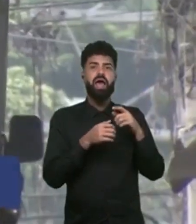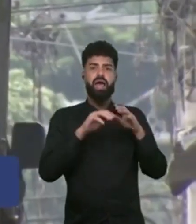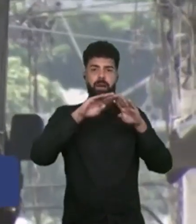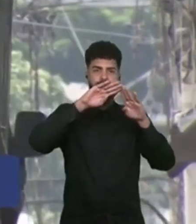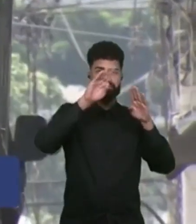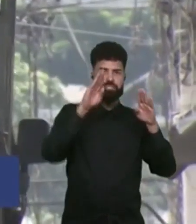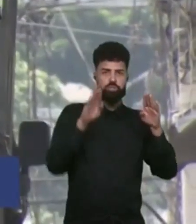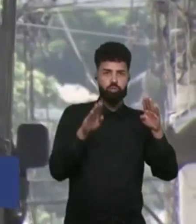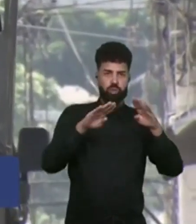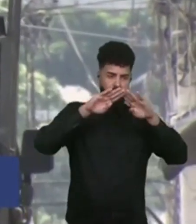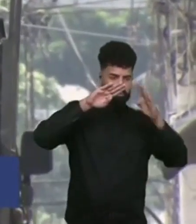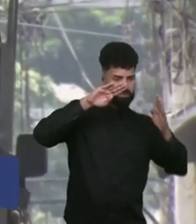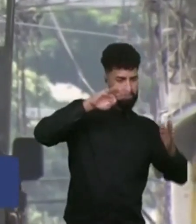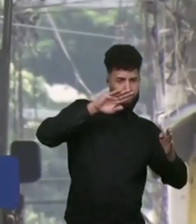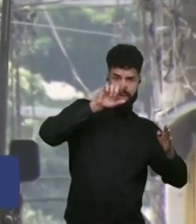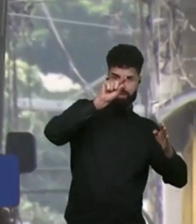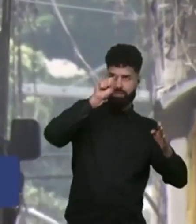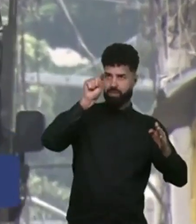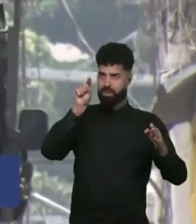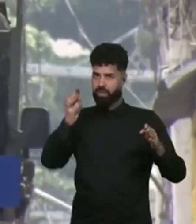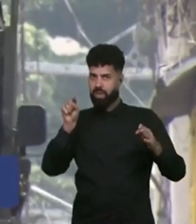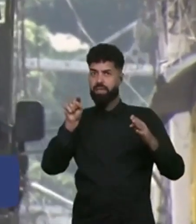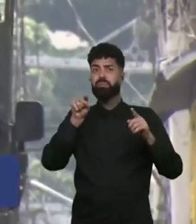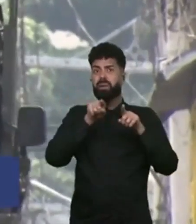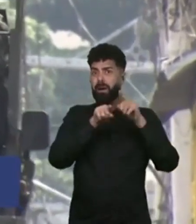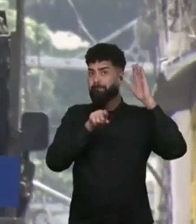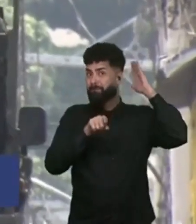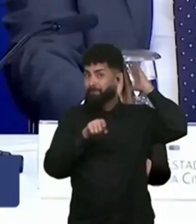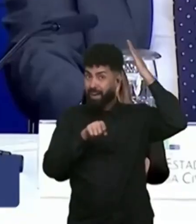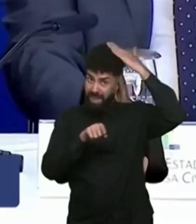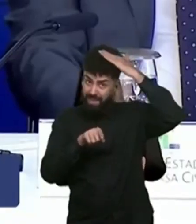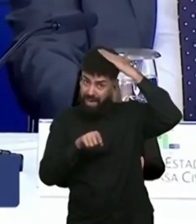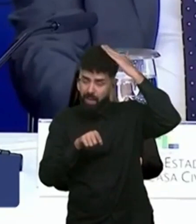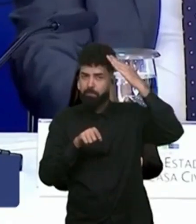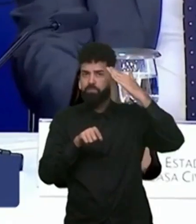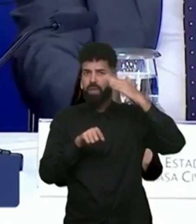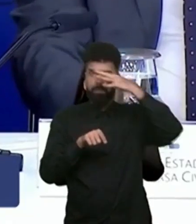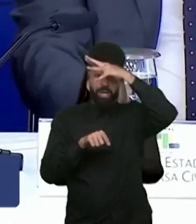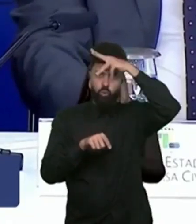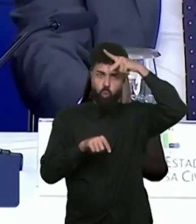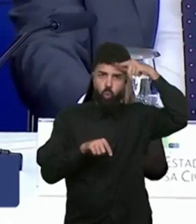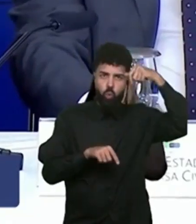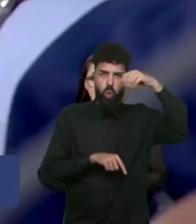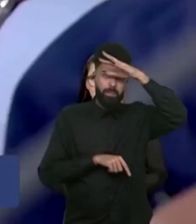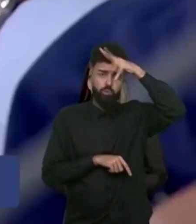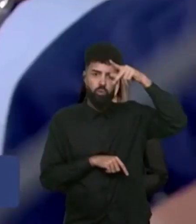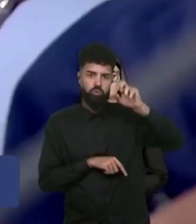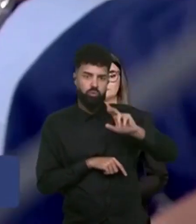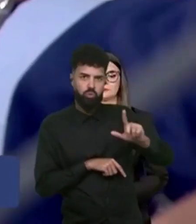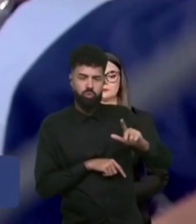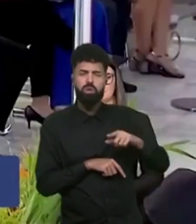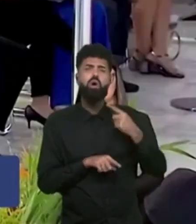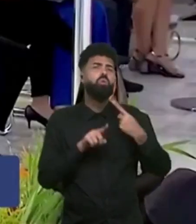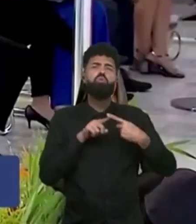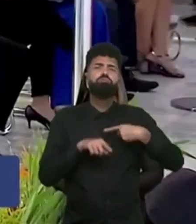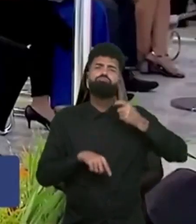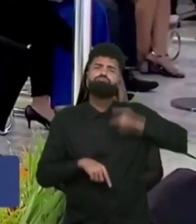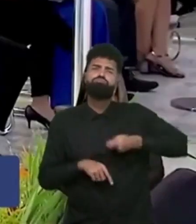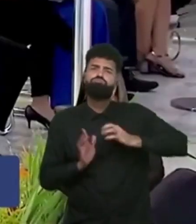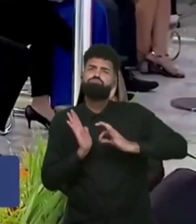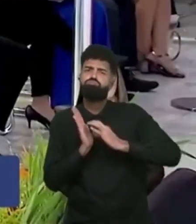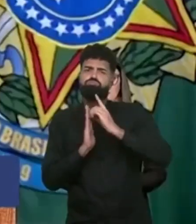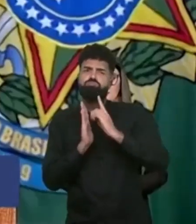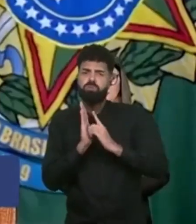o modelo de aplicação da GLO será diferente do que já foi feito antes, porque não substituirá o papel das